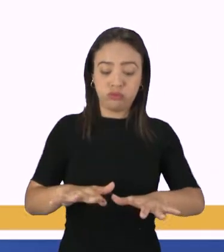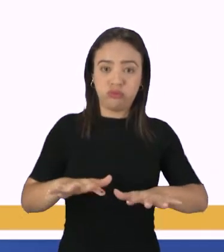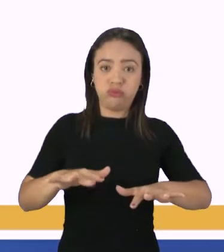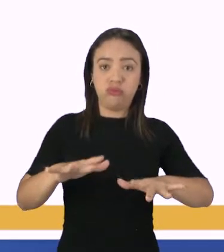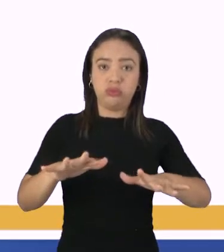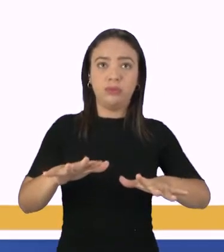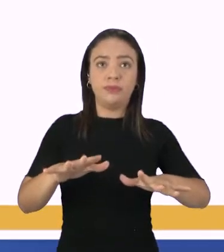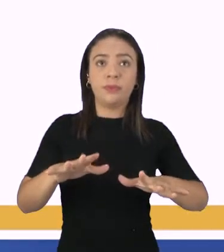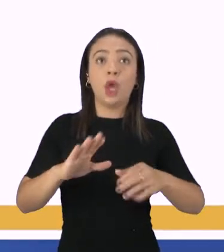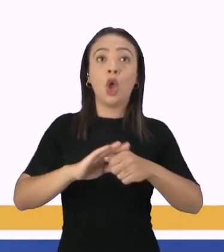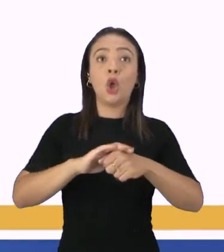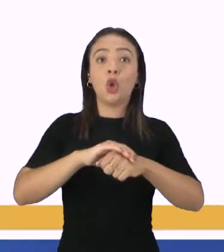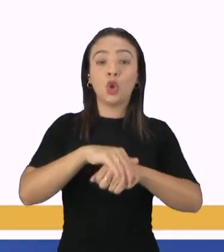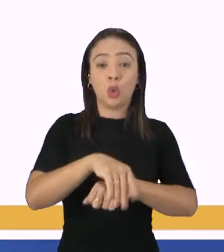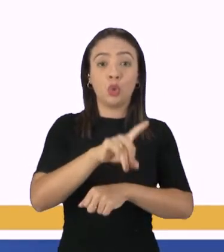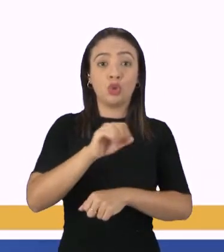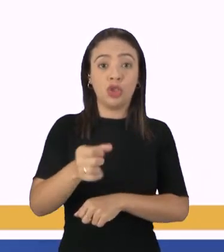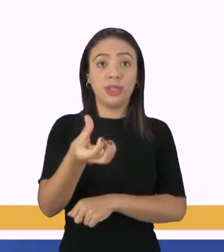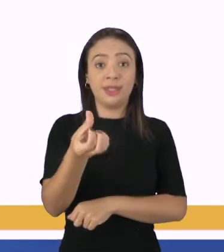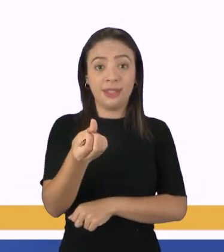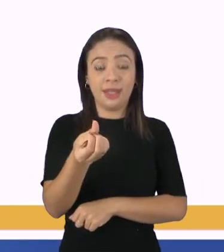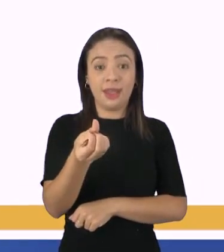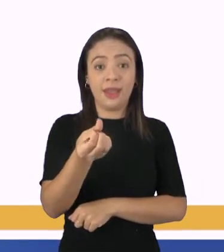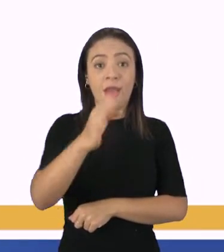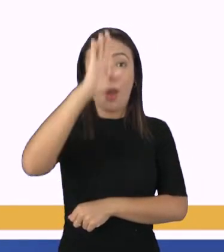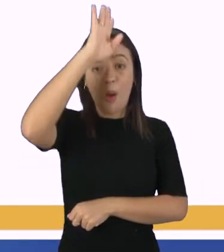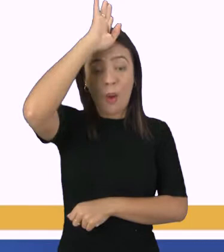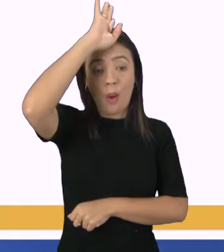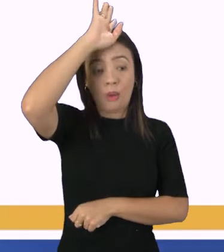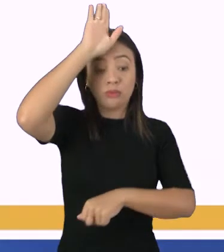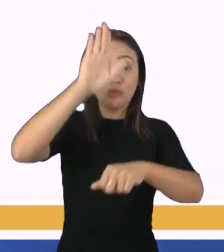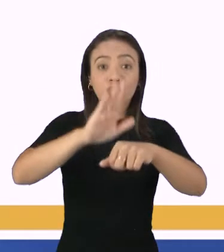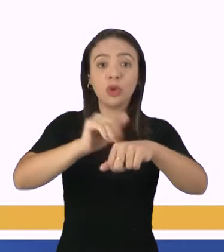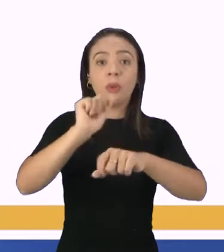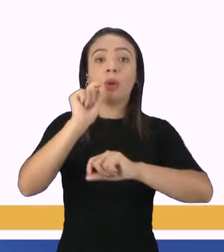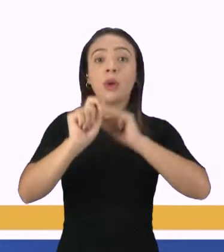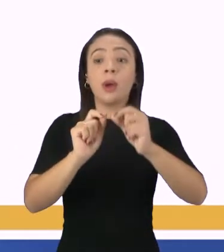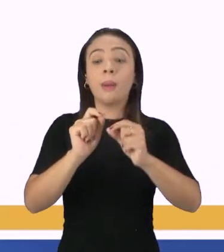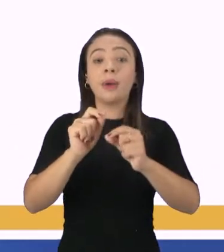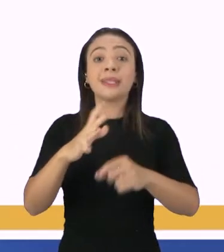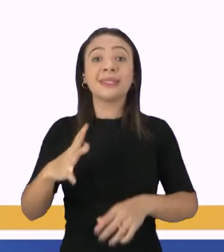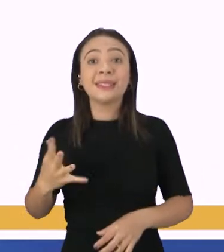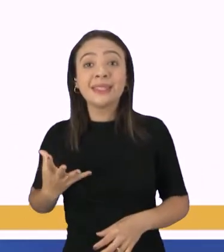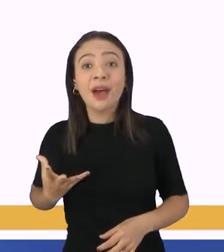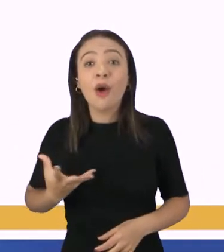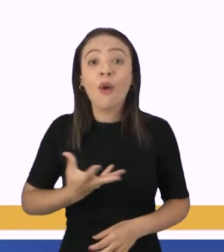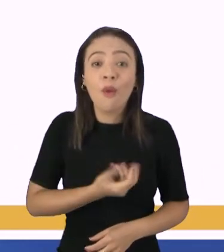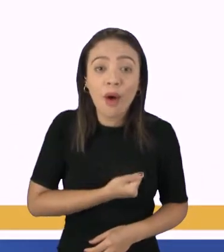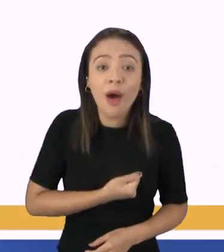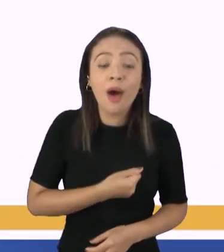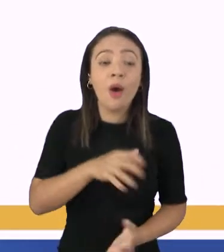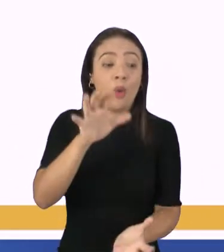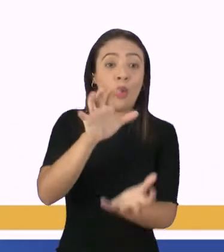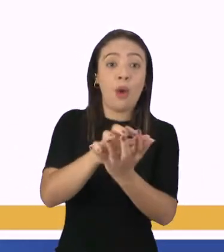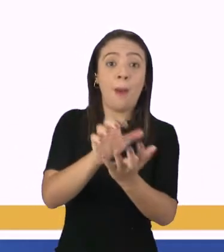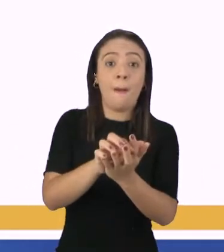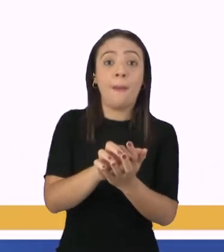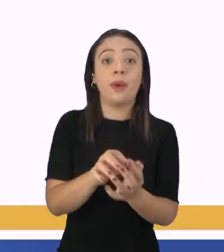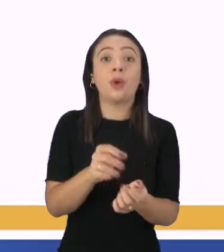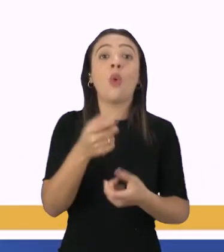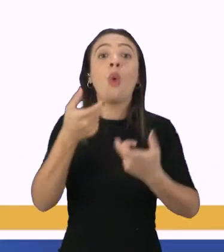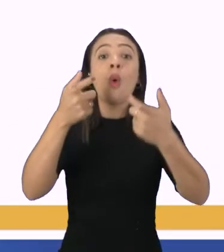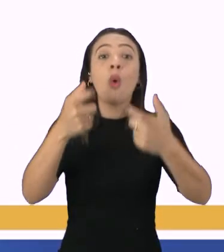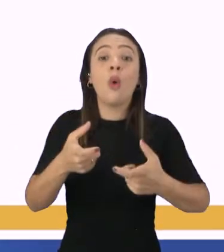desse sábado 6, o Corpo de Bombeiros foi acionado para resgatar um jacaré que ficou preso dentro de uma